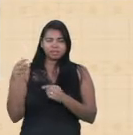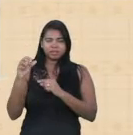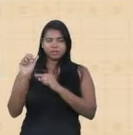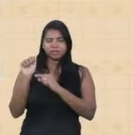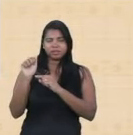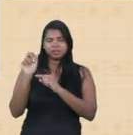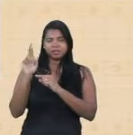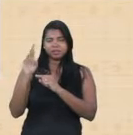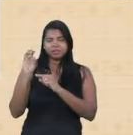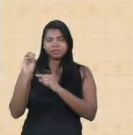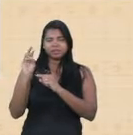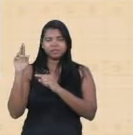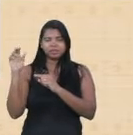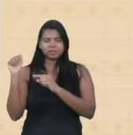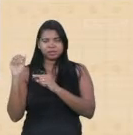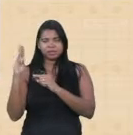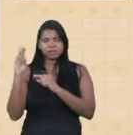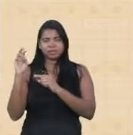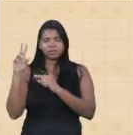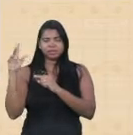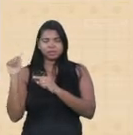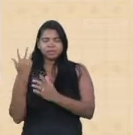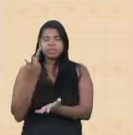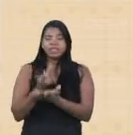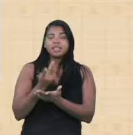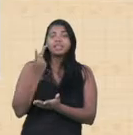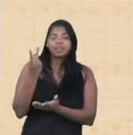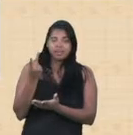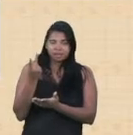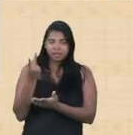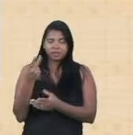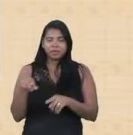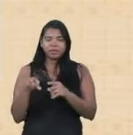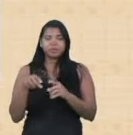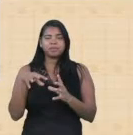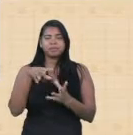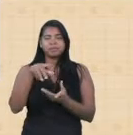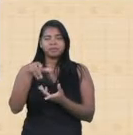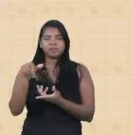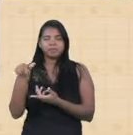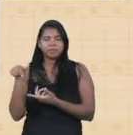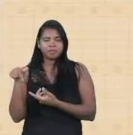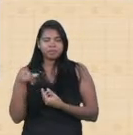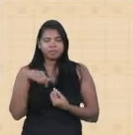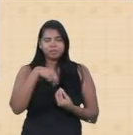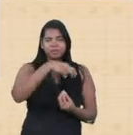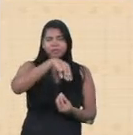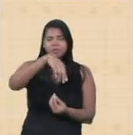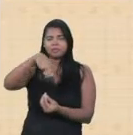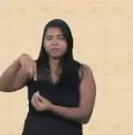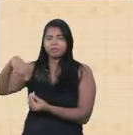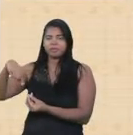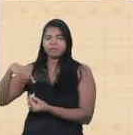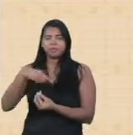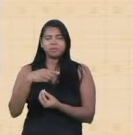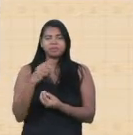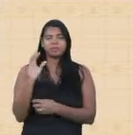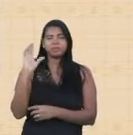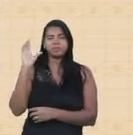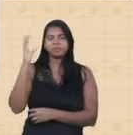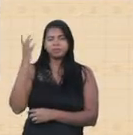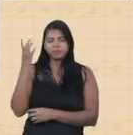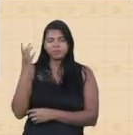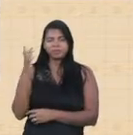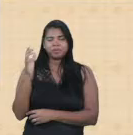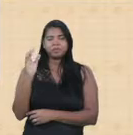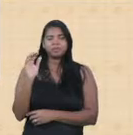anteriores, que ocorrem nos extremos dos polos do globo terrestre, elas vão ocorrer exatamente por causa desse fenômeno. Quando os